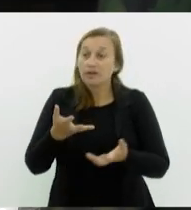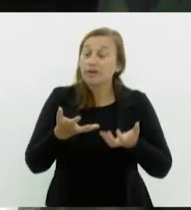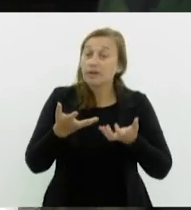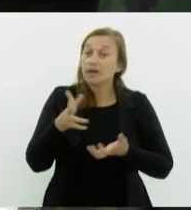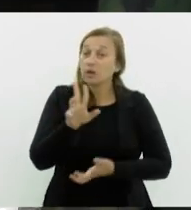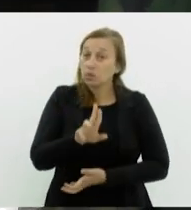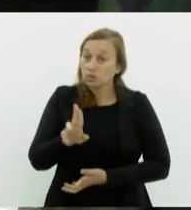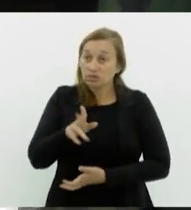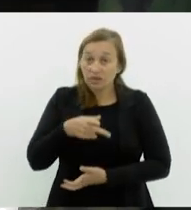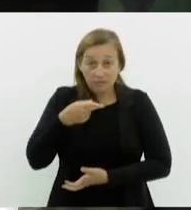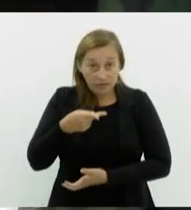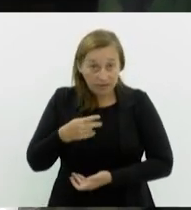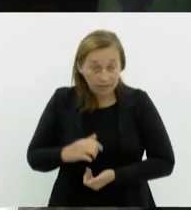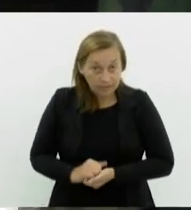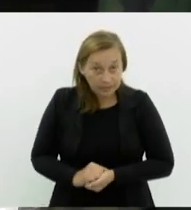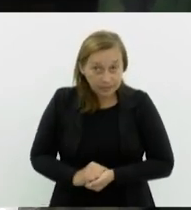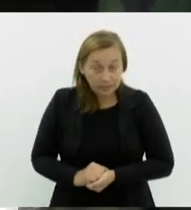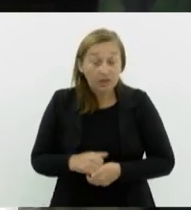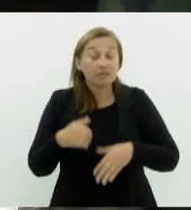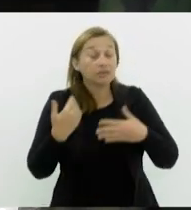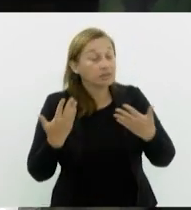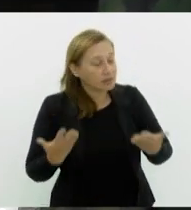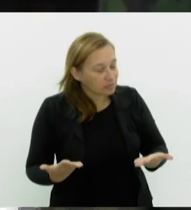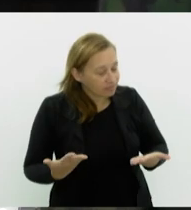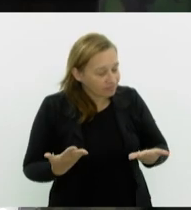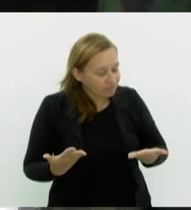uso da palavra. Então,